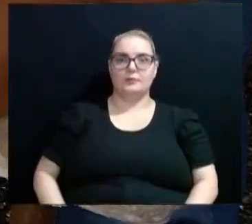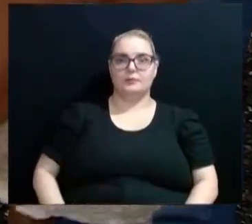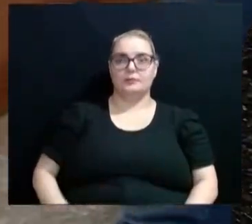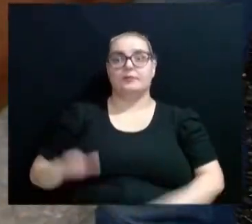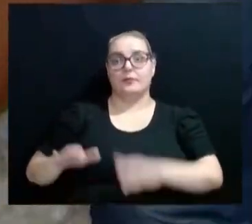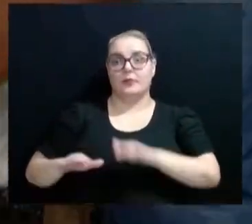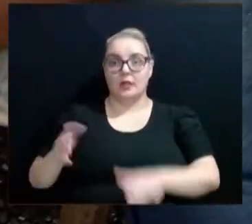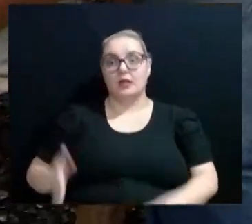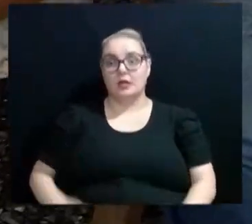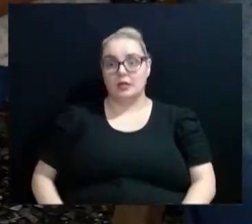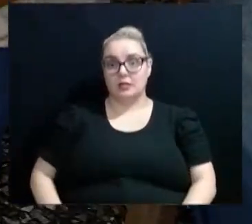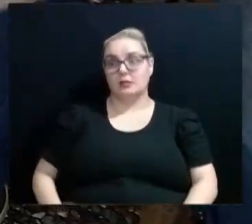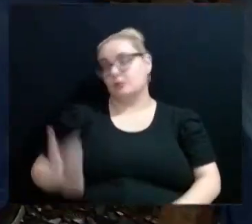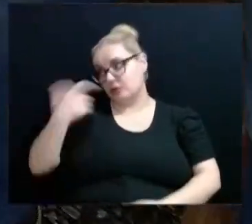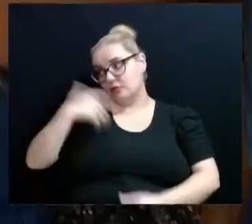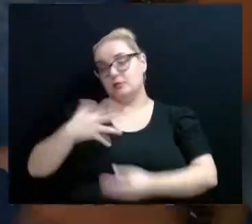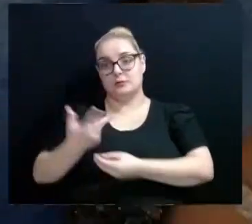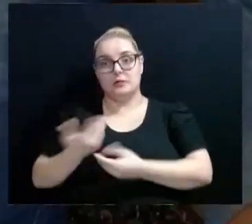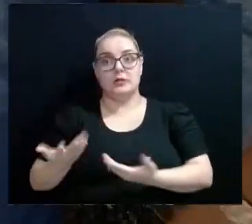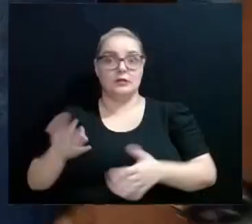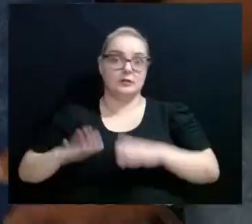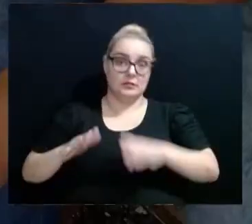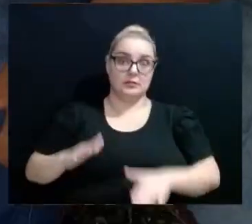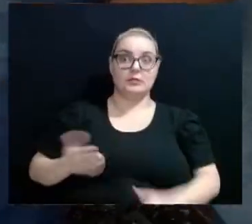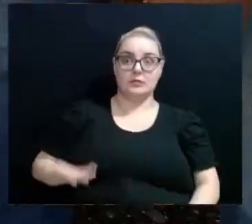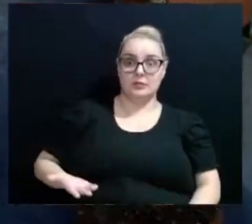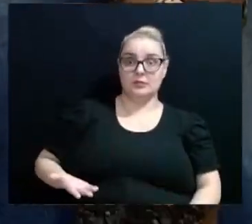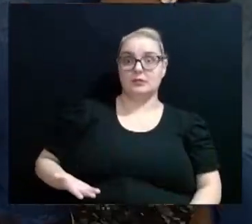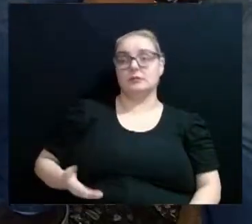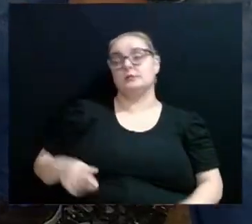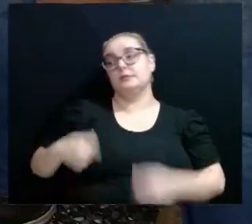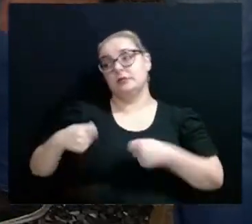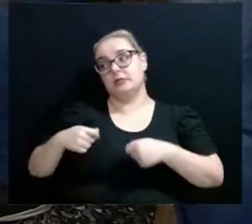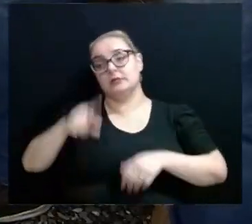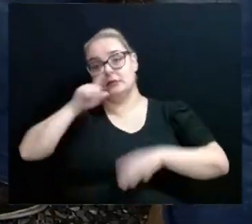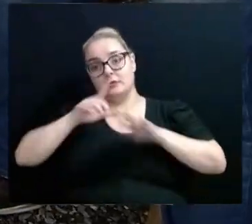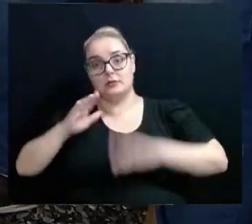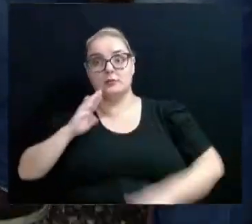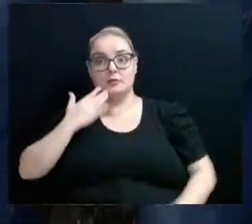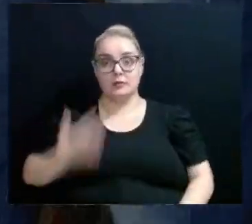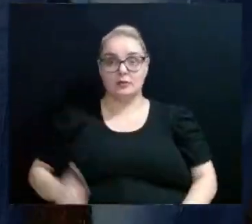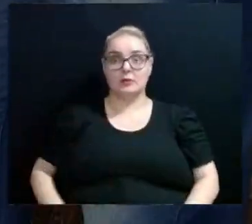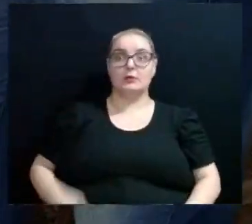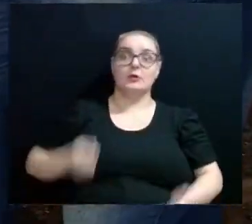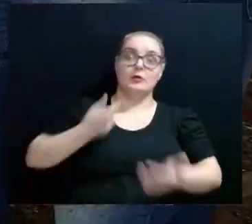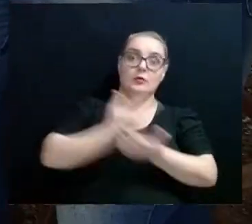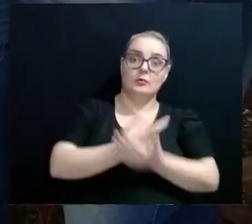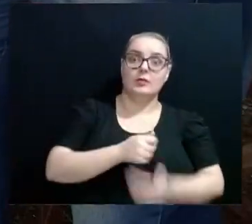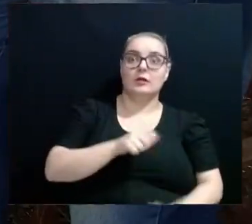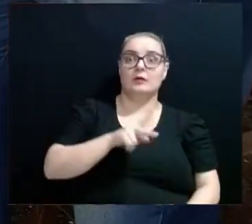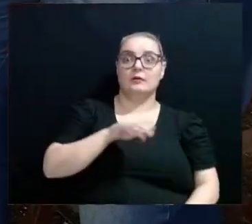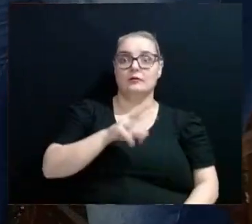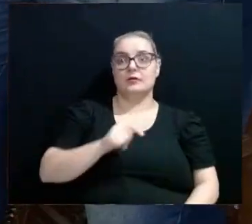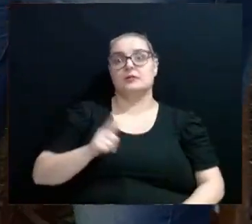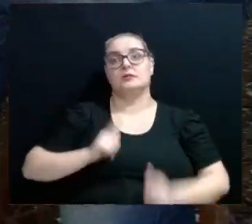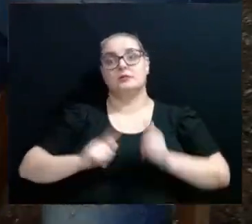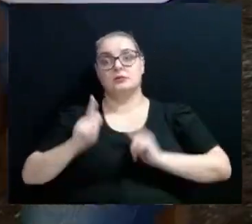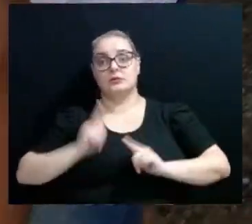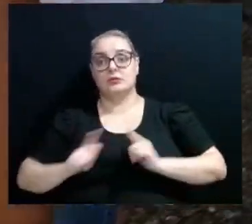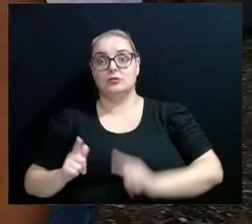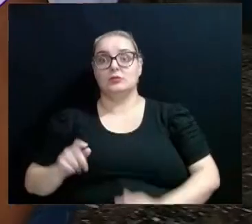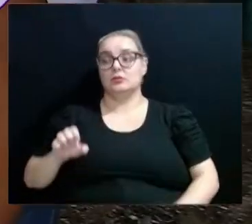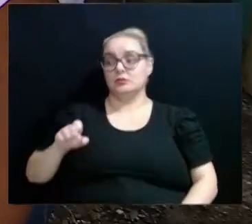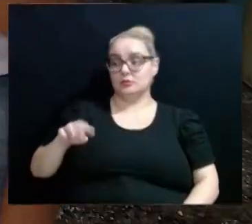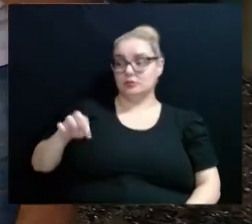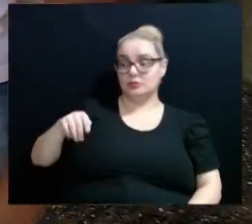financeira. Né? Às vezes eu falho muito, porque eu sou artista, então às vezes é muito na emoção. Né? Então, organização financeira, comprar à vista,